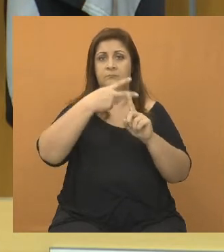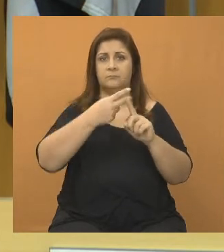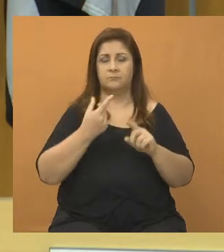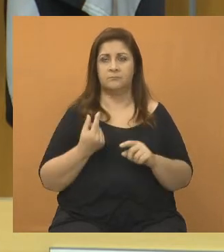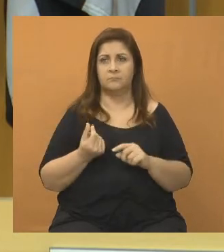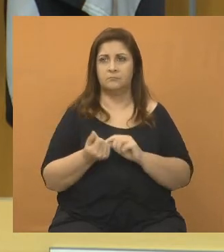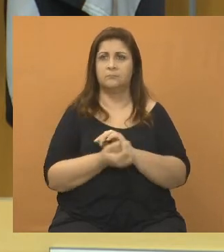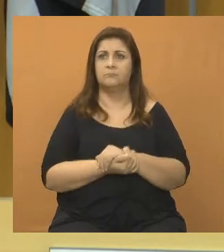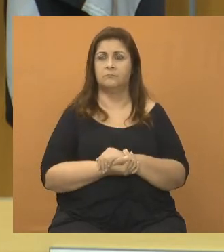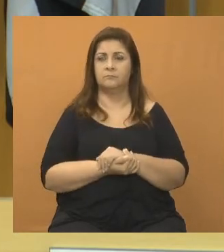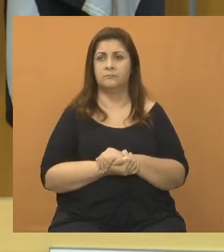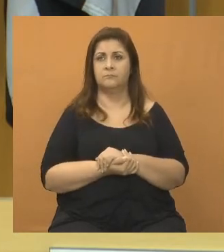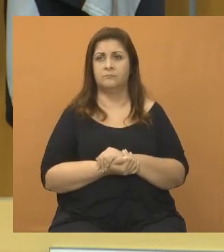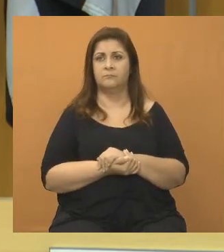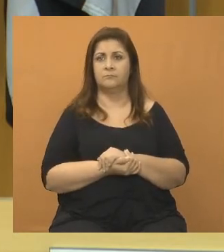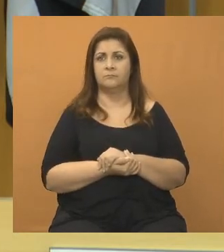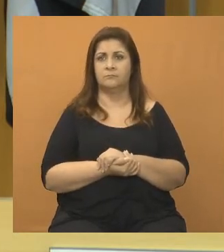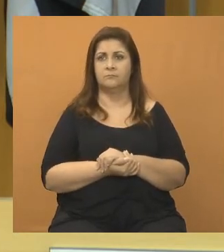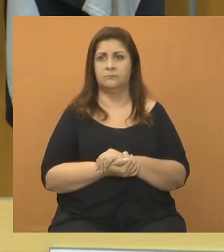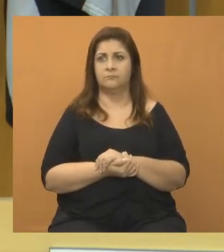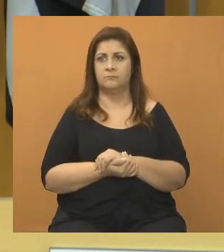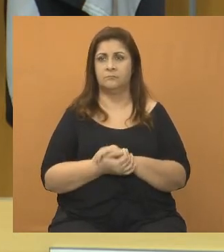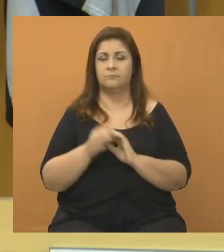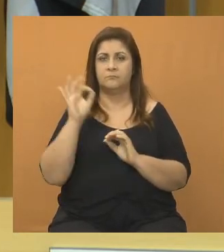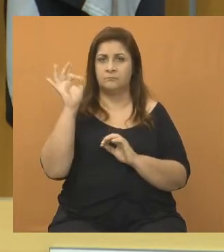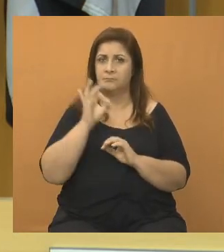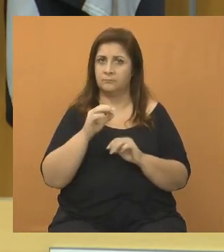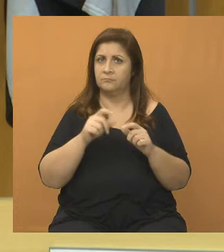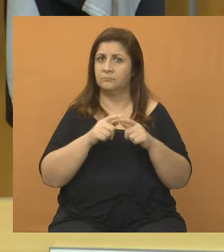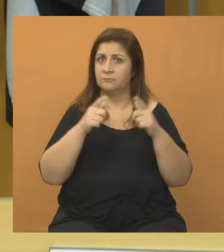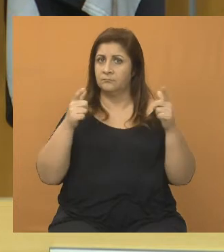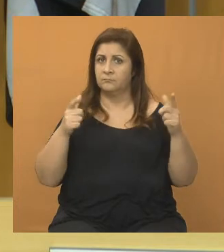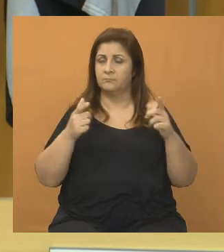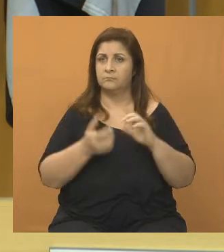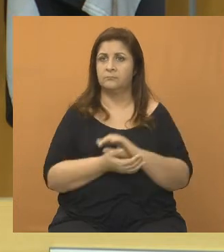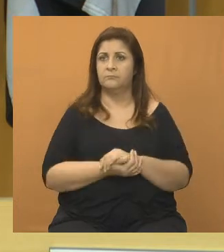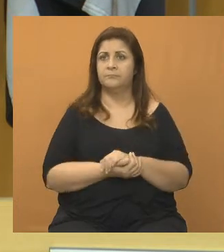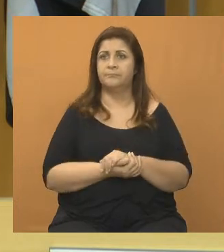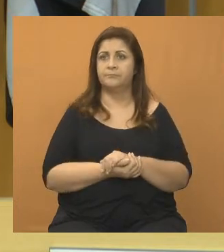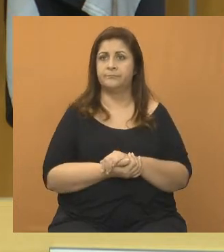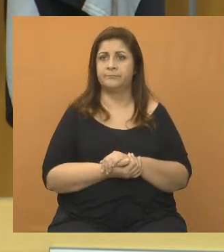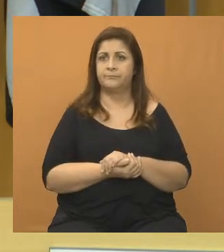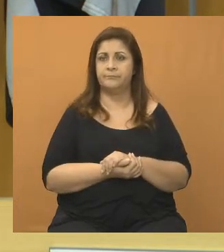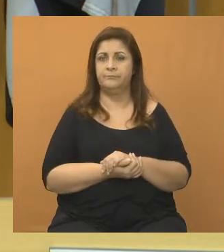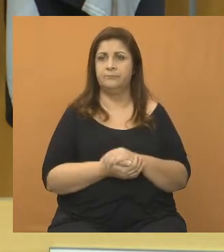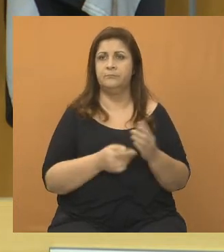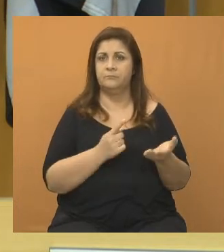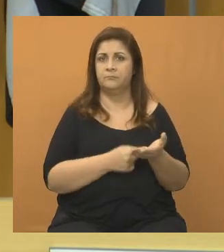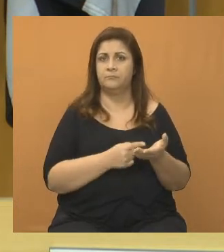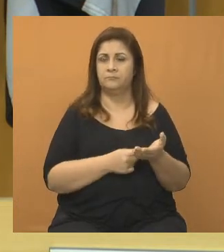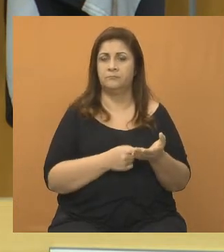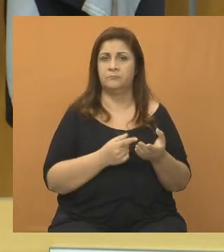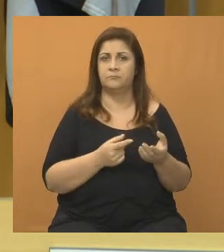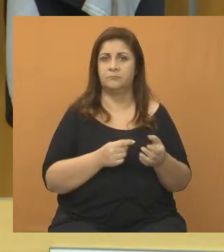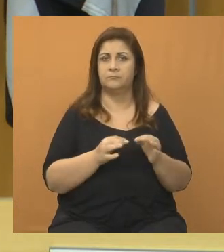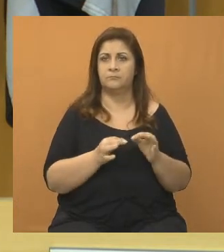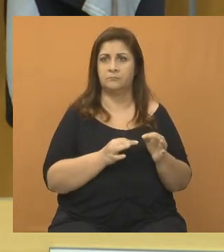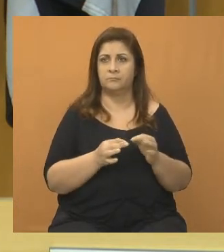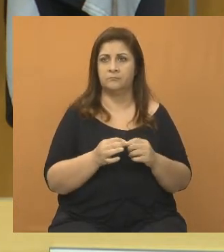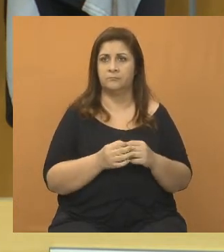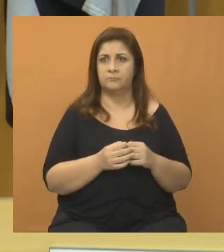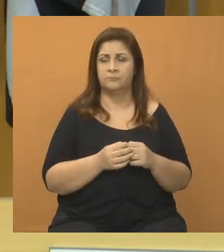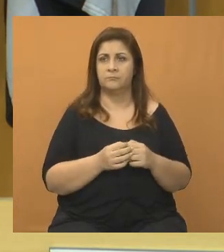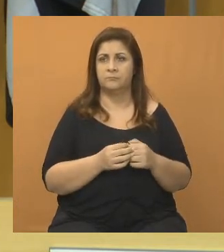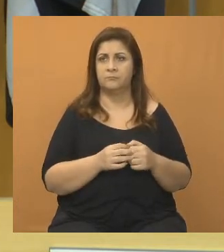nessa questão. A porcentagem é grande do avanço que teve aqui. Esses projetos eles consomem muito menos do que